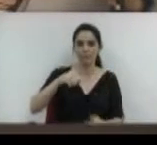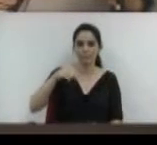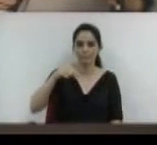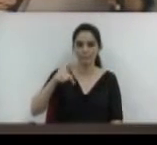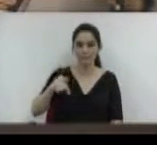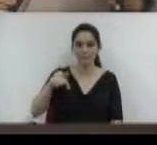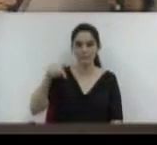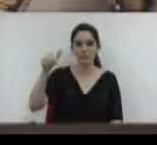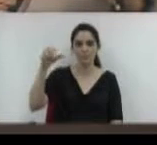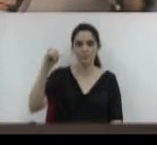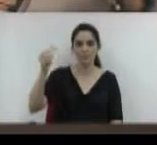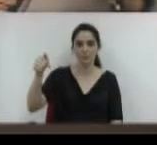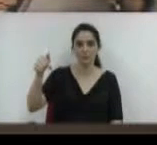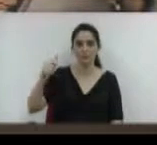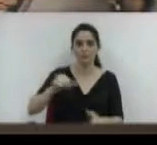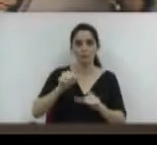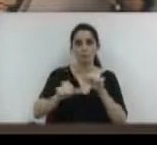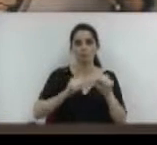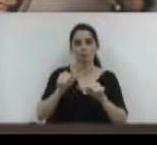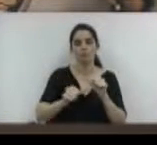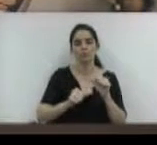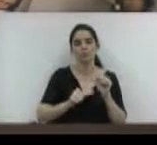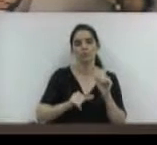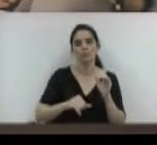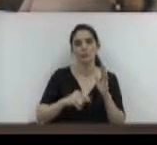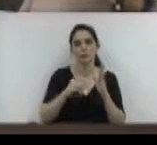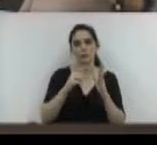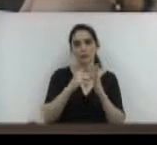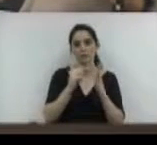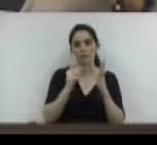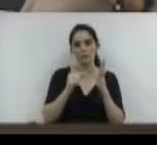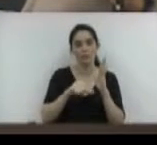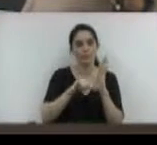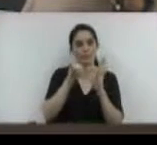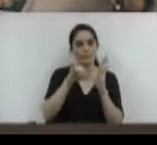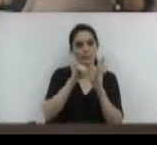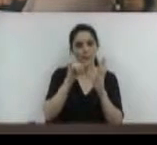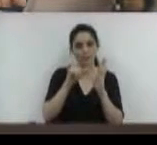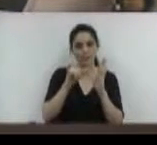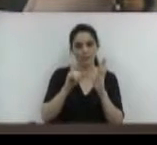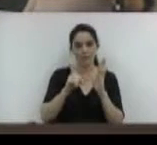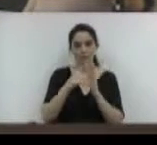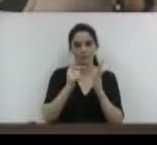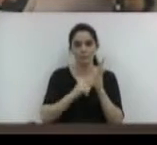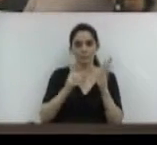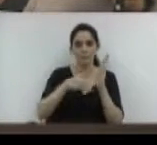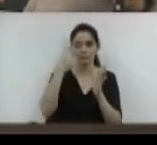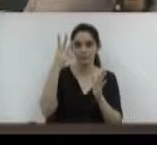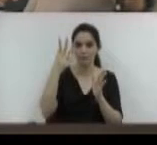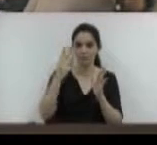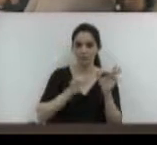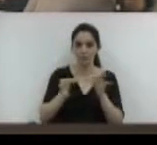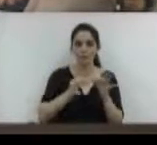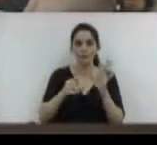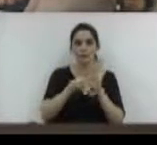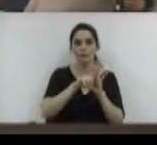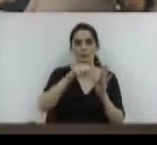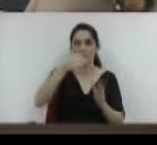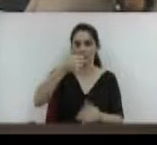177/2015. Modifica a redação do artigo 3º, do parágrafo 3º do artigo 1º do projeto de lei